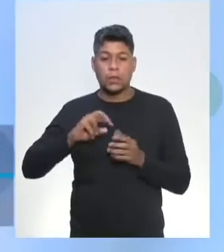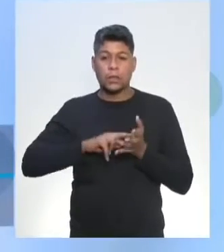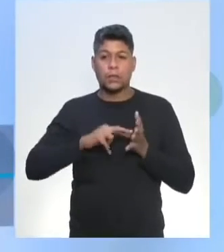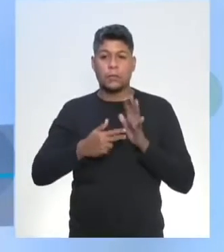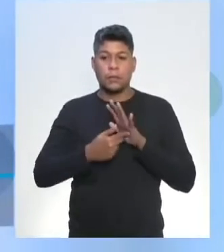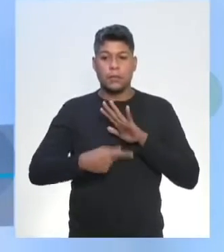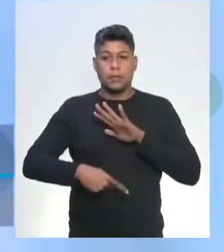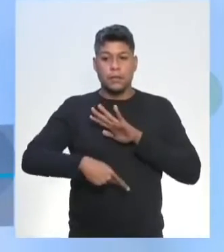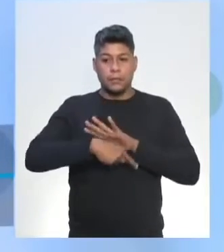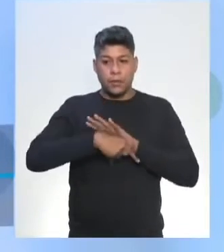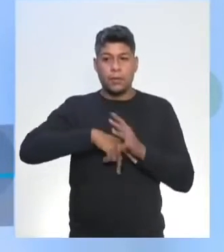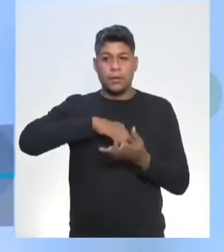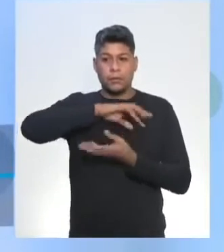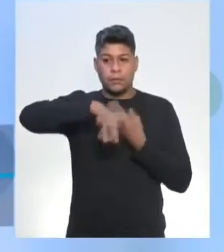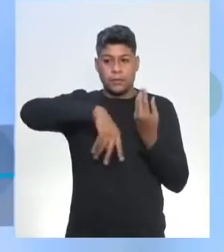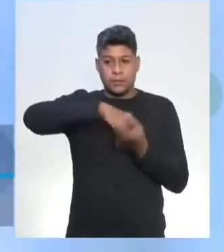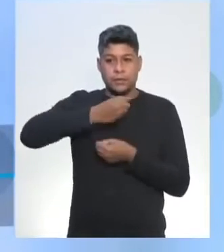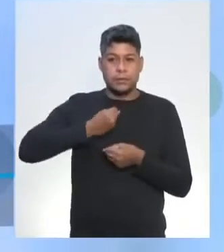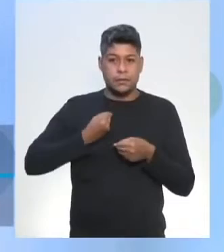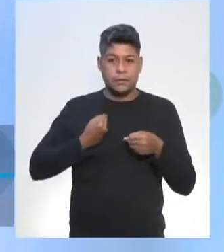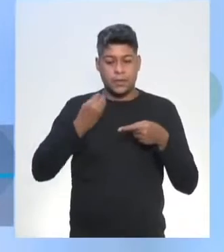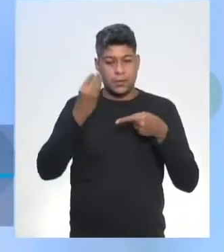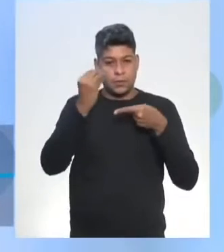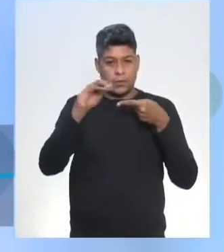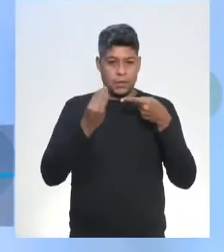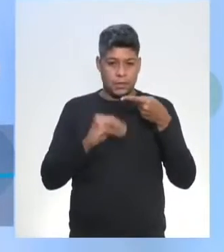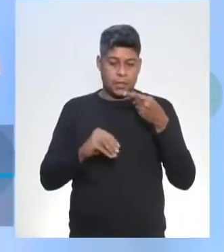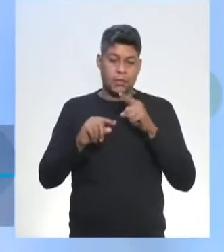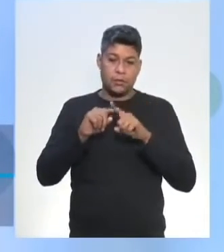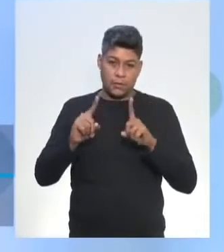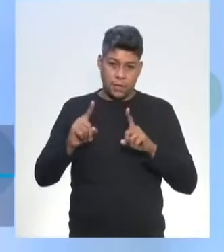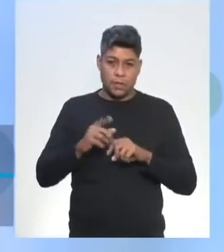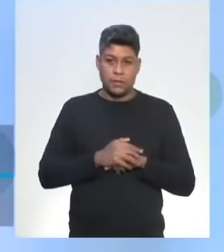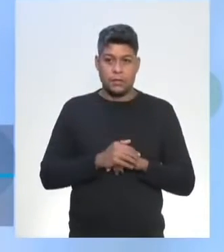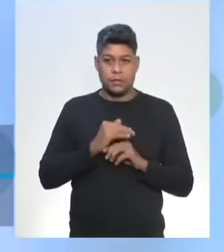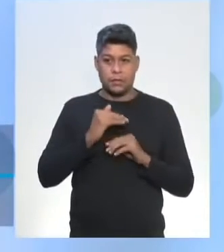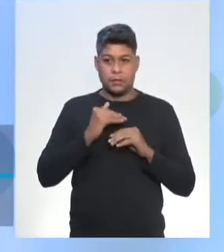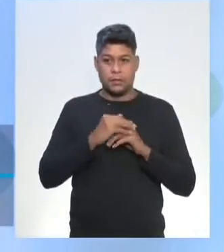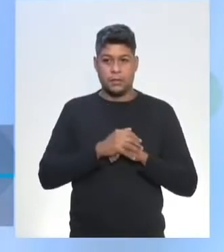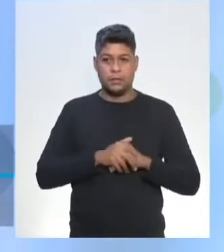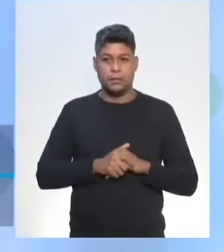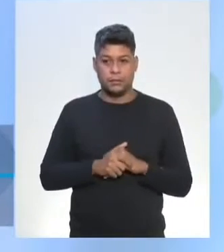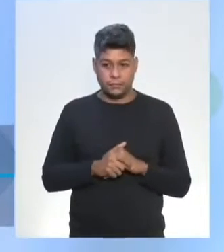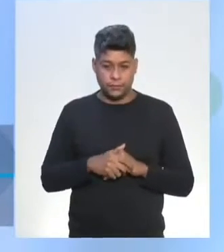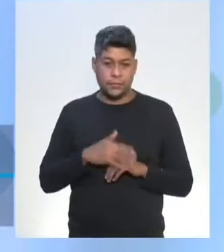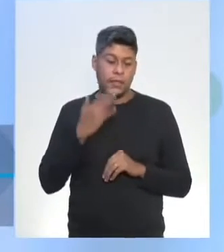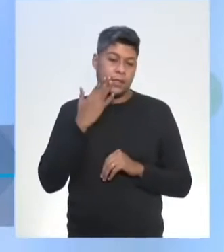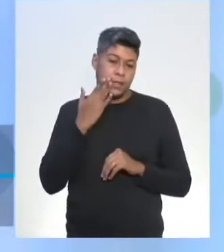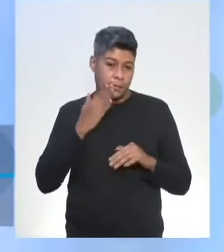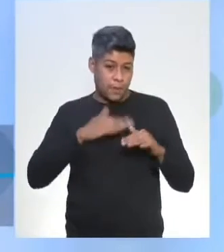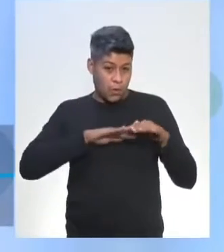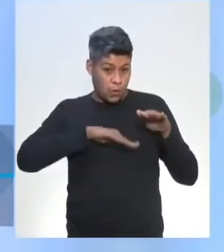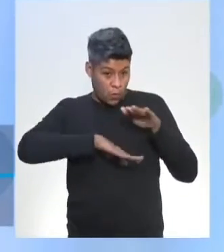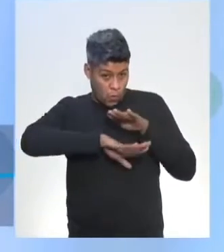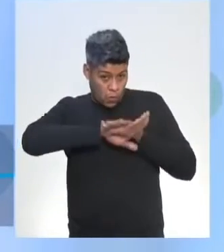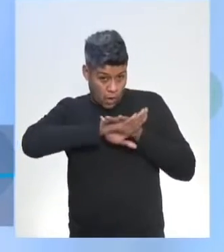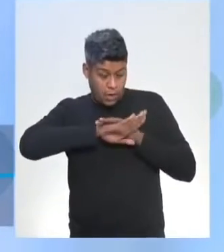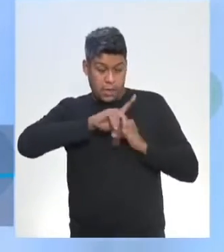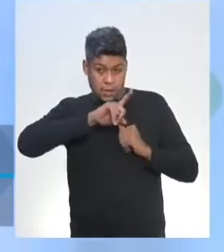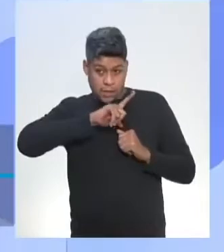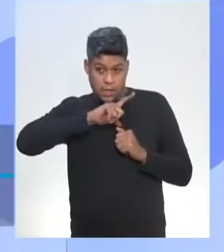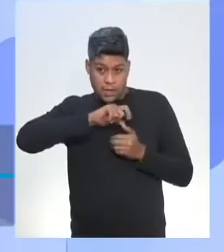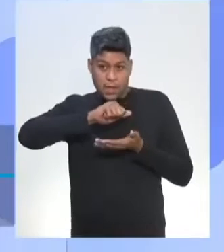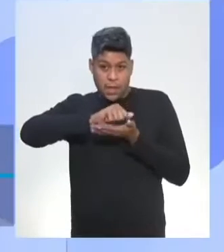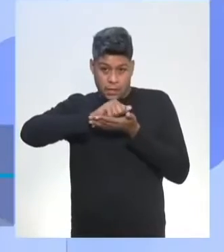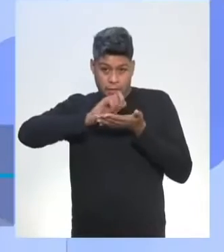interpretação não é uma mistura de um número inteiro tá mais uma parte fracionária mais tá Guarda bem isso aí tem uma atividade sobre